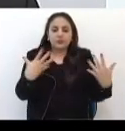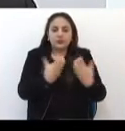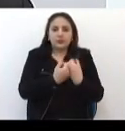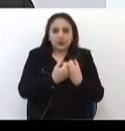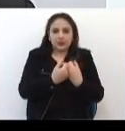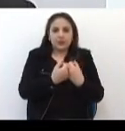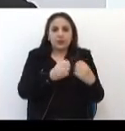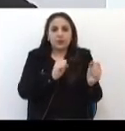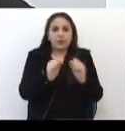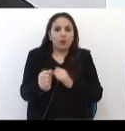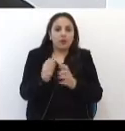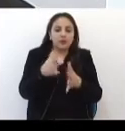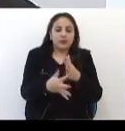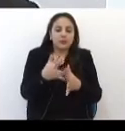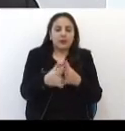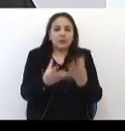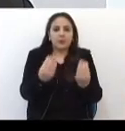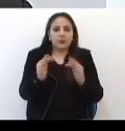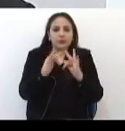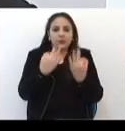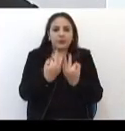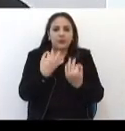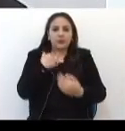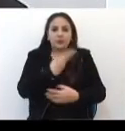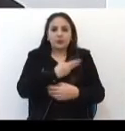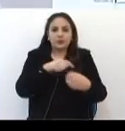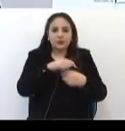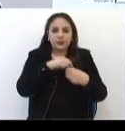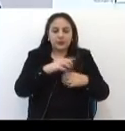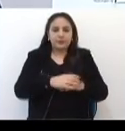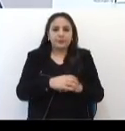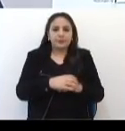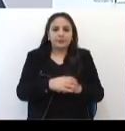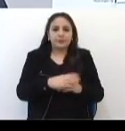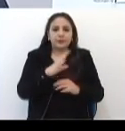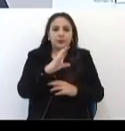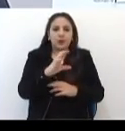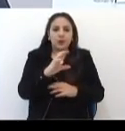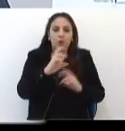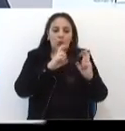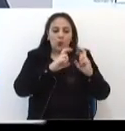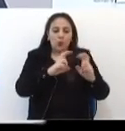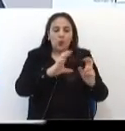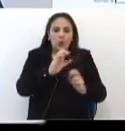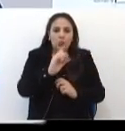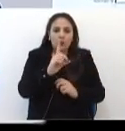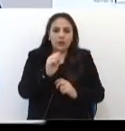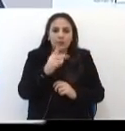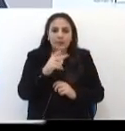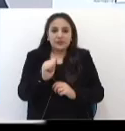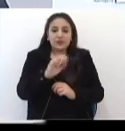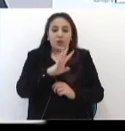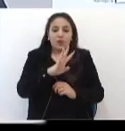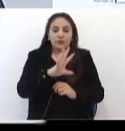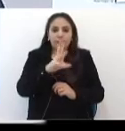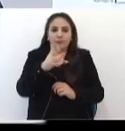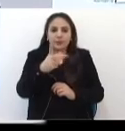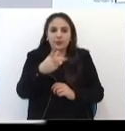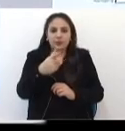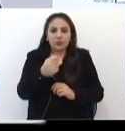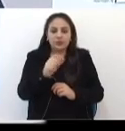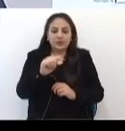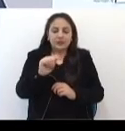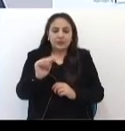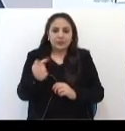fatal aí e trazer sequelas a muitas famílias da nossa cidade. Codepas transporta 4 milhões e 7 mil